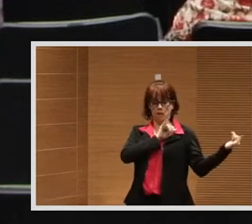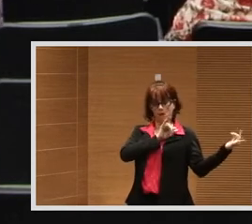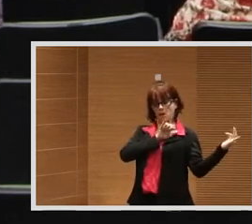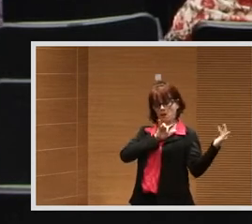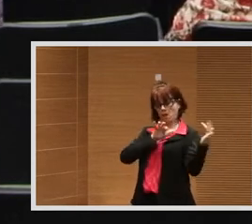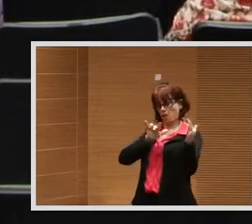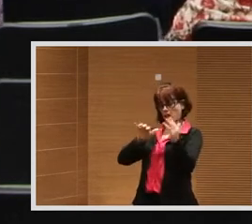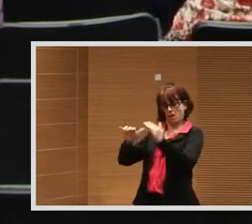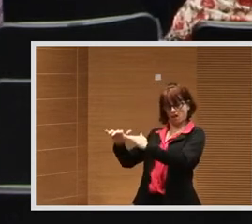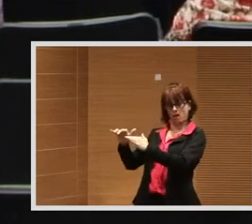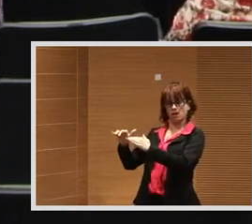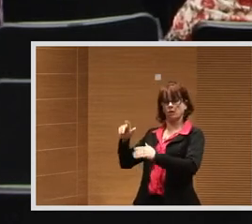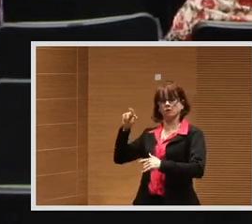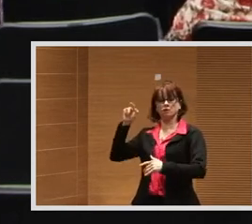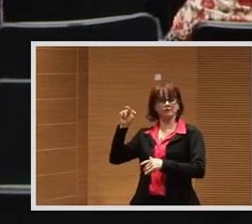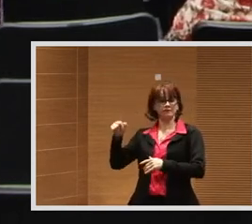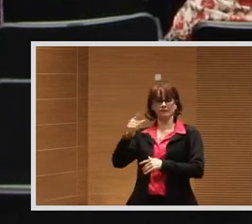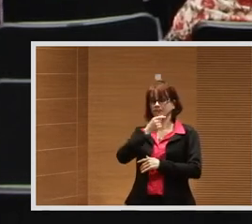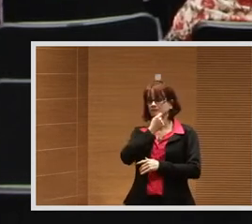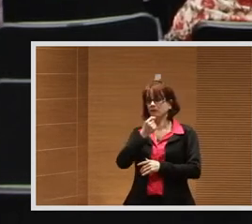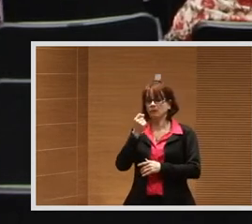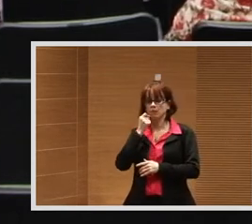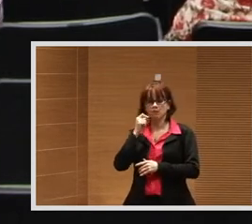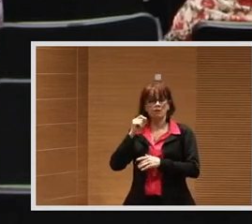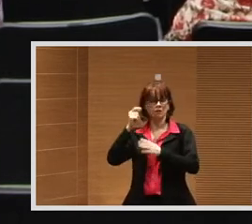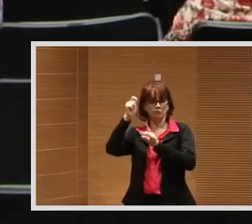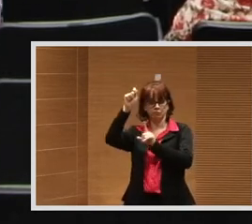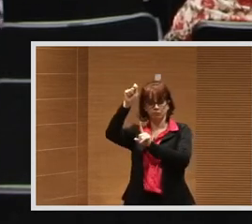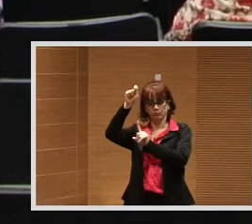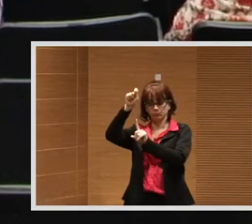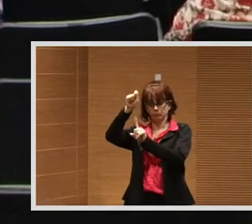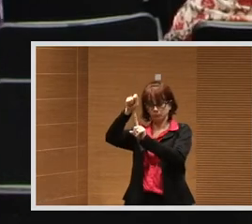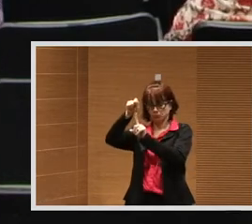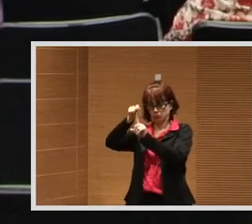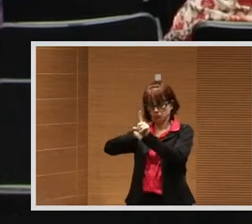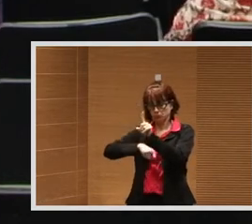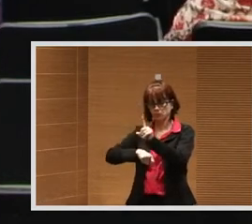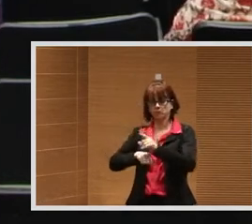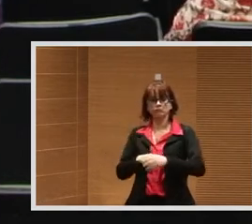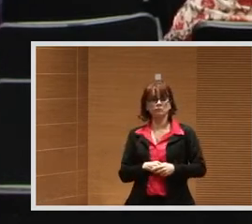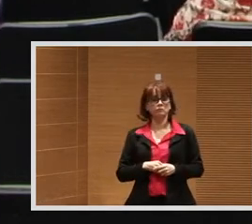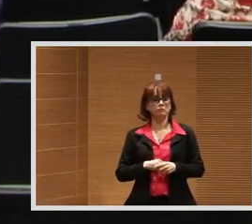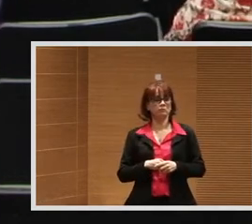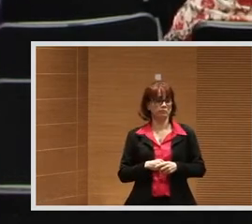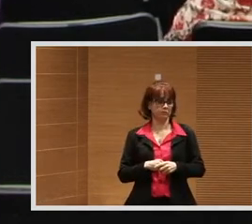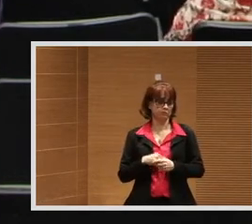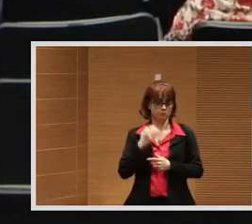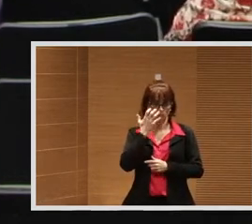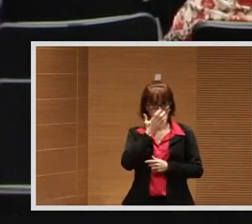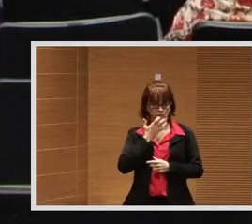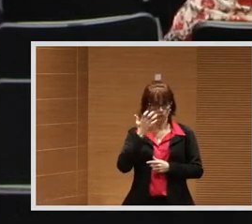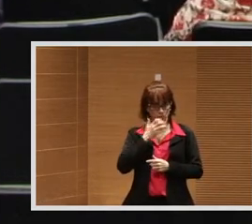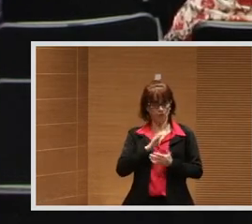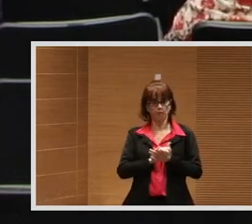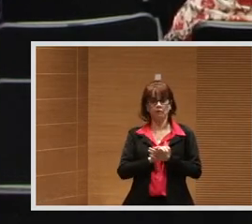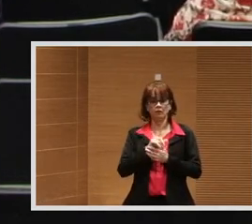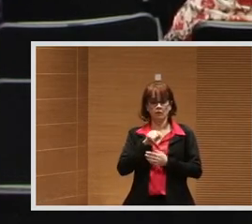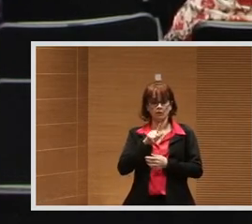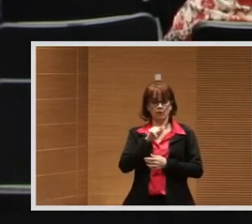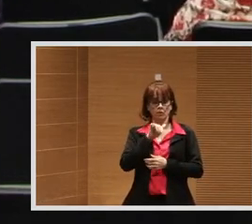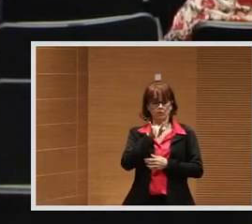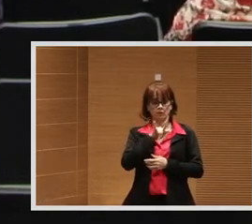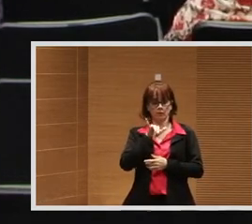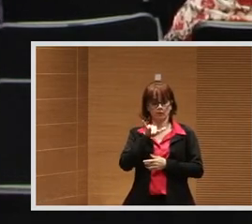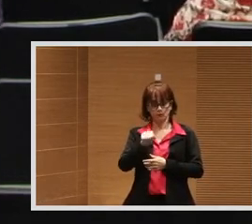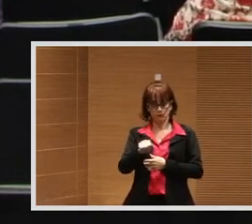todo o mês de setembro, sábado e domingo, e gerando um espetáculo extra. O musical se chama Gonzaguinha, o